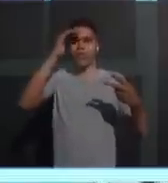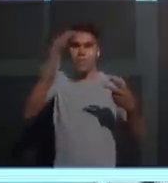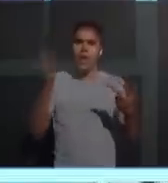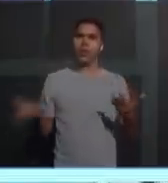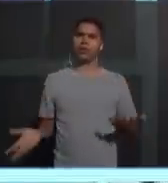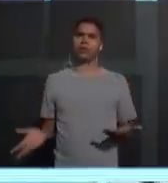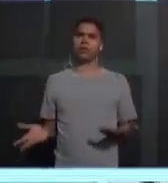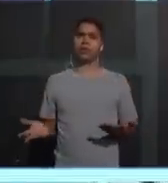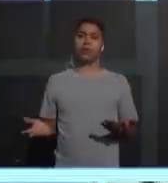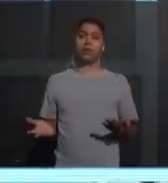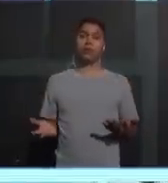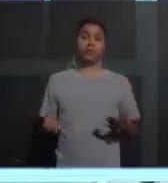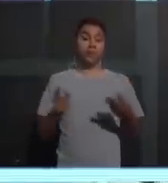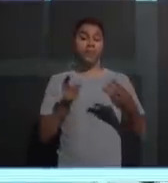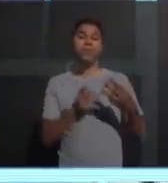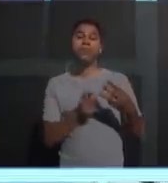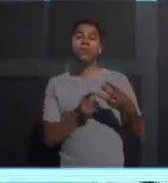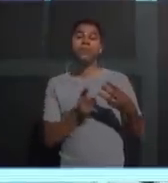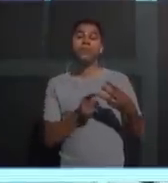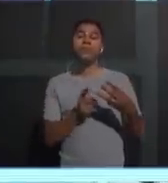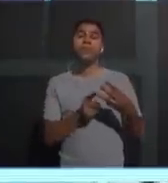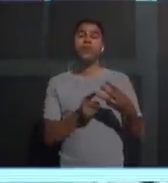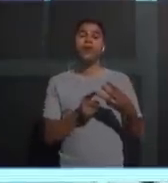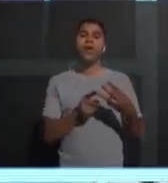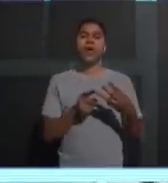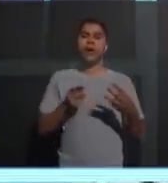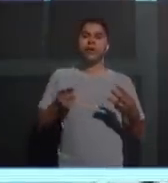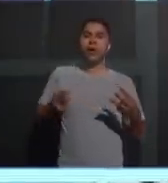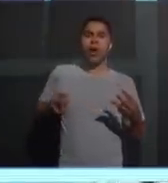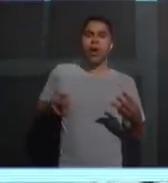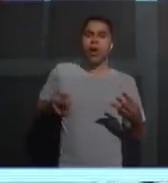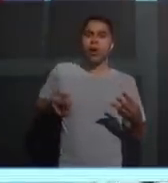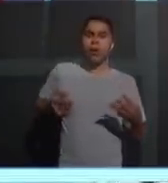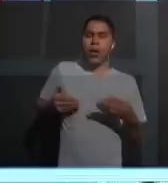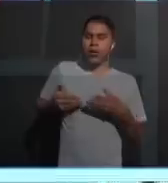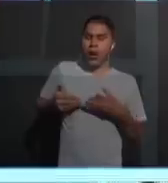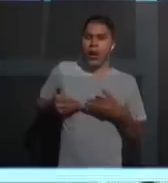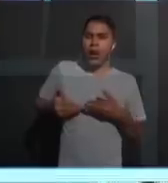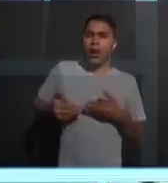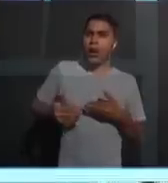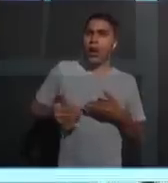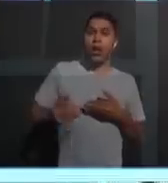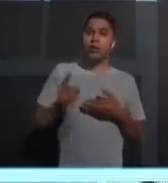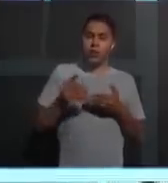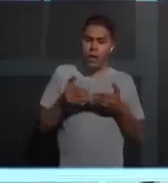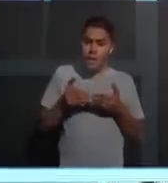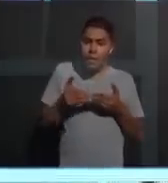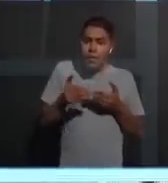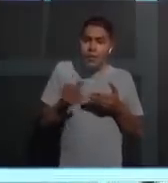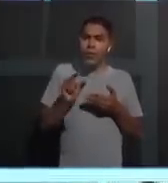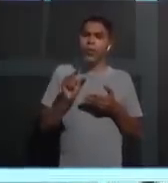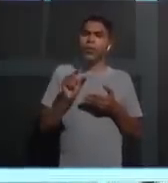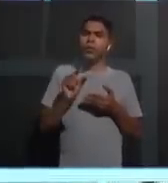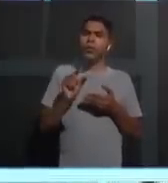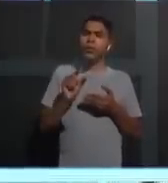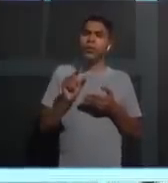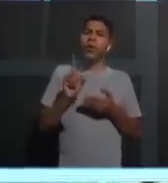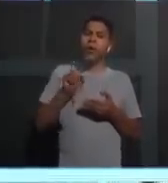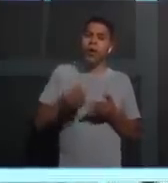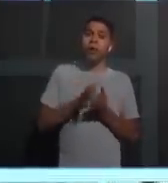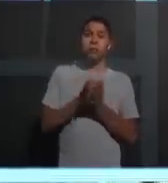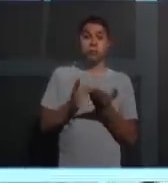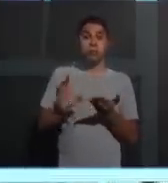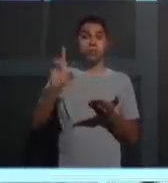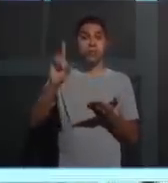ea terceira coisa eles não duram muito tempo a gente sabe disso não é verdade após a própria palavra de deus